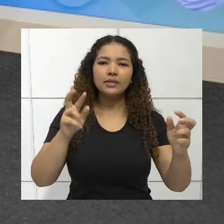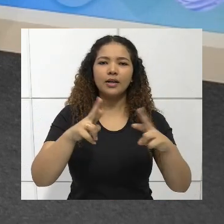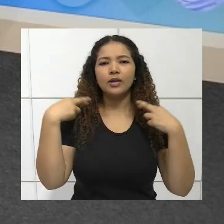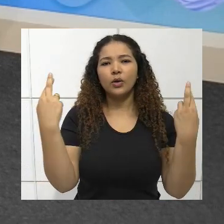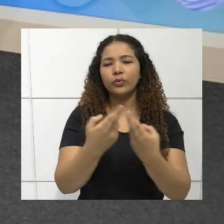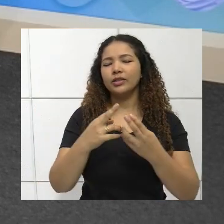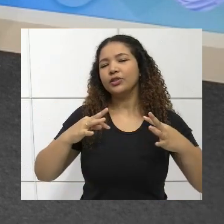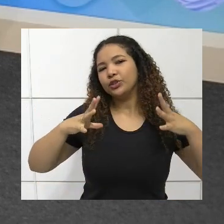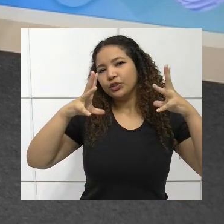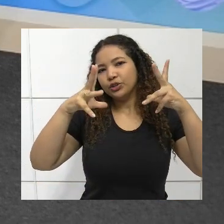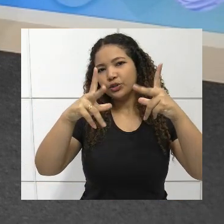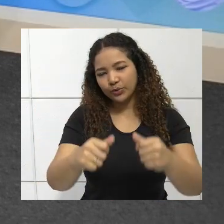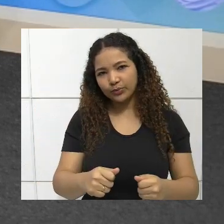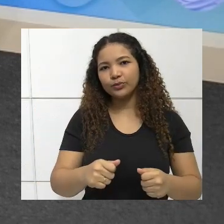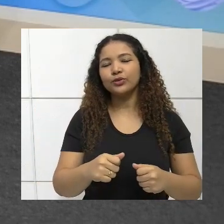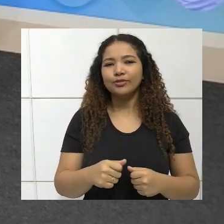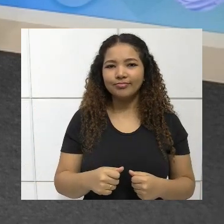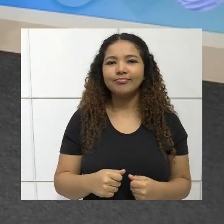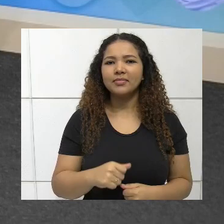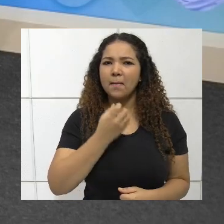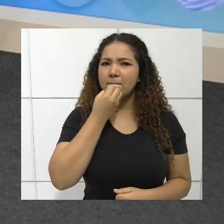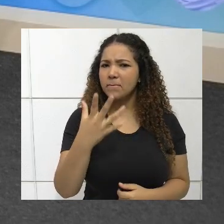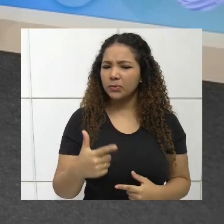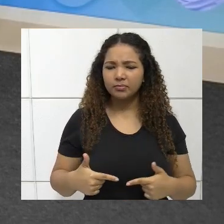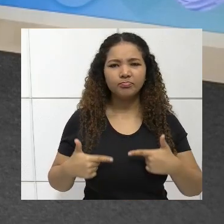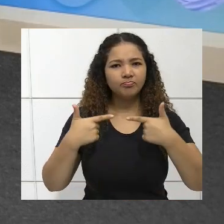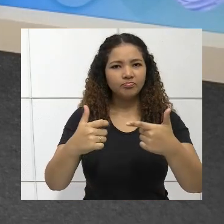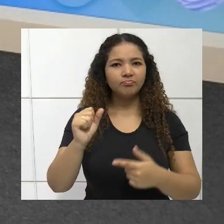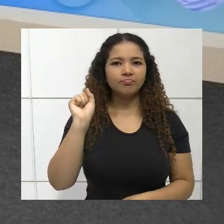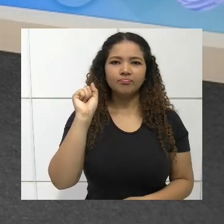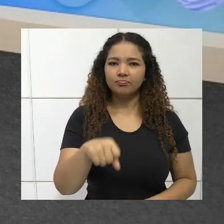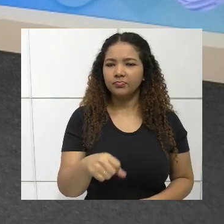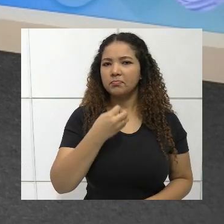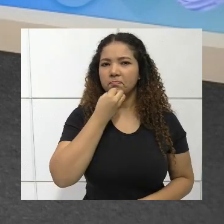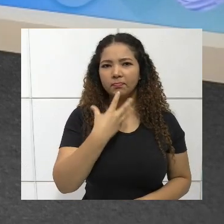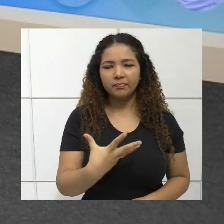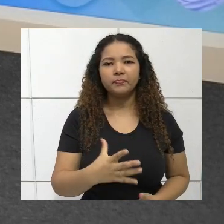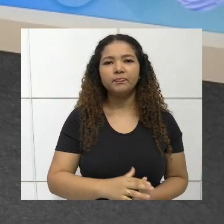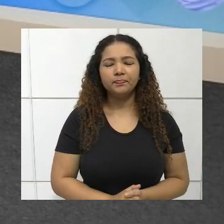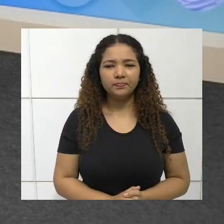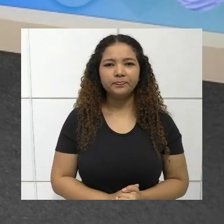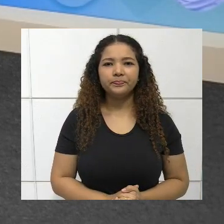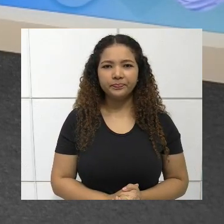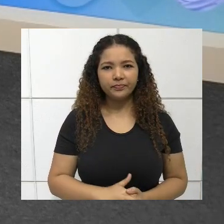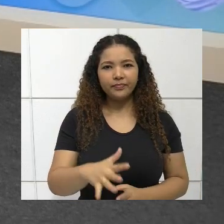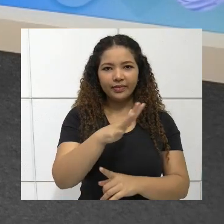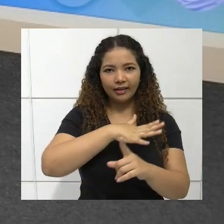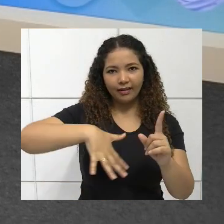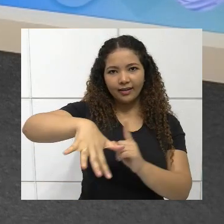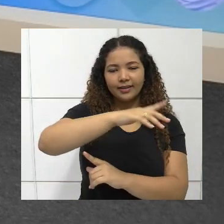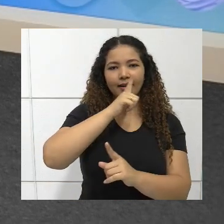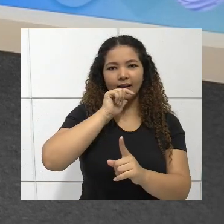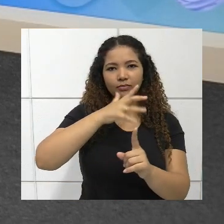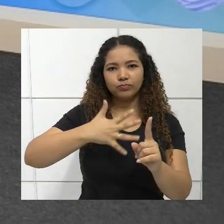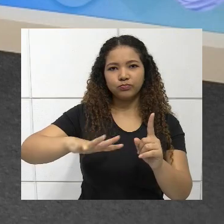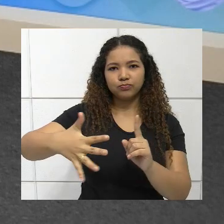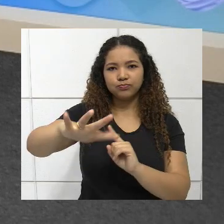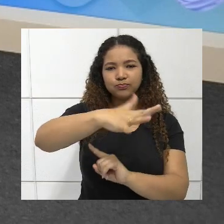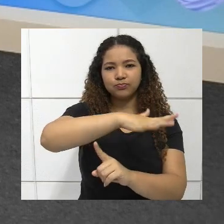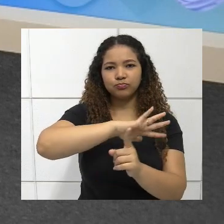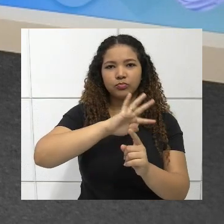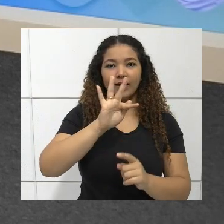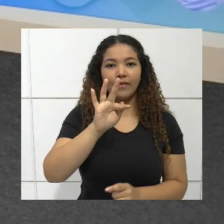todos esses desportistas. Grande iniciativa, né? Grande iniciativa. Chefão aí, Sérgio Beltrán. Na Arena Beira-Rio, anota aí, no Furo Grande,